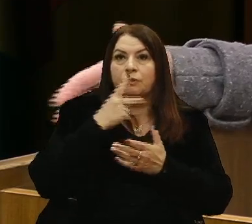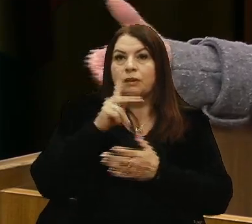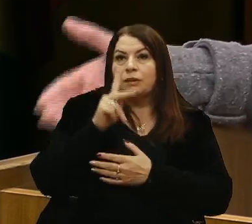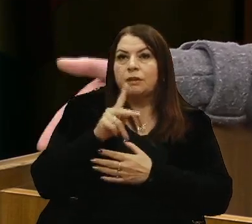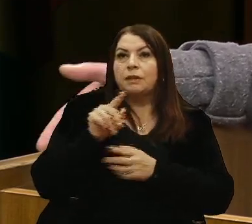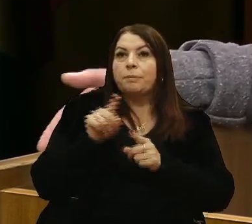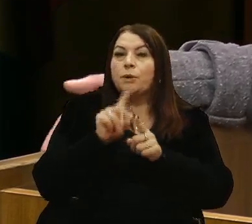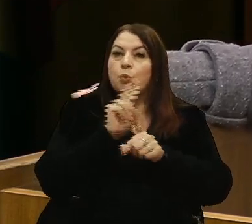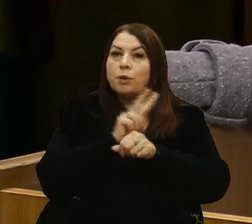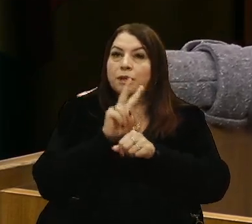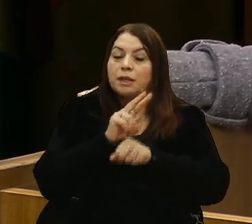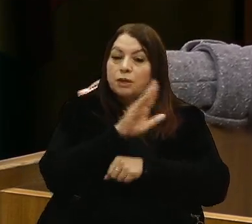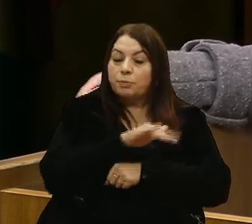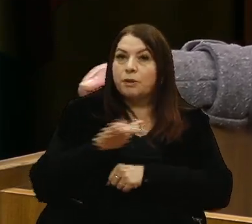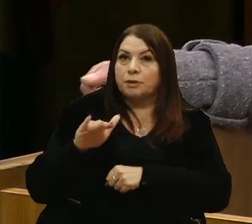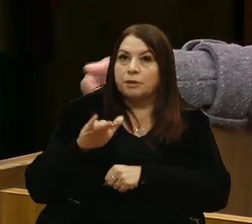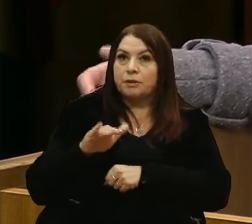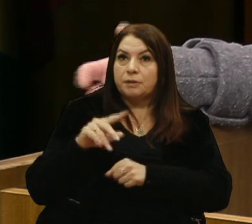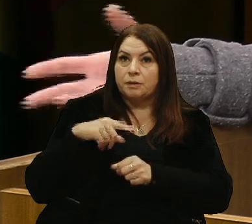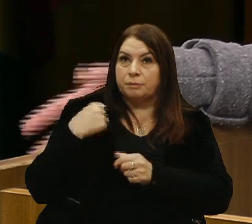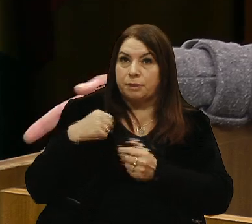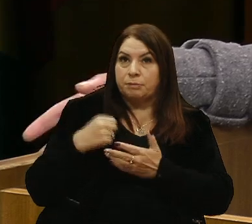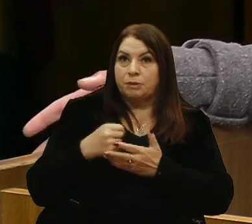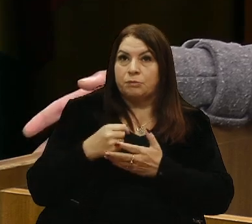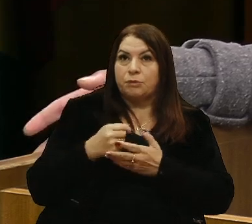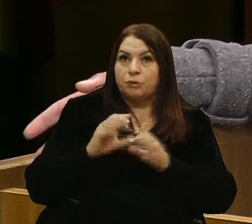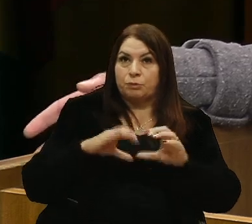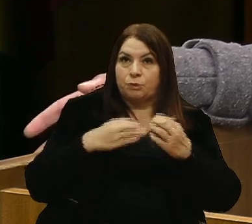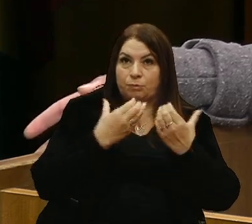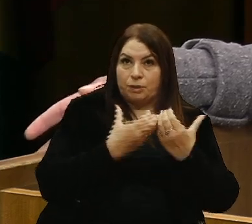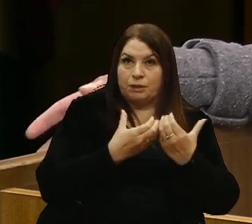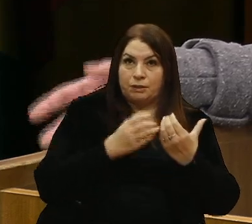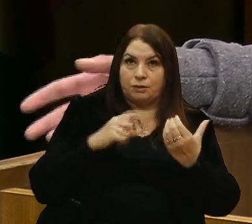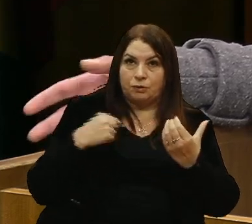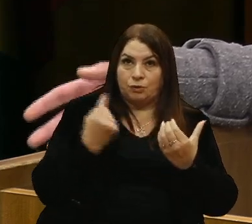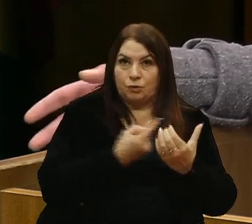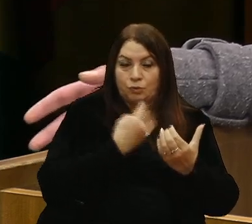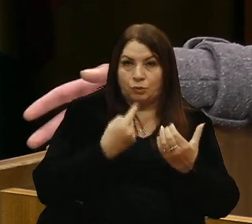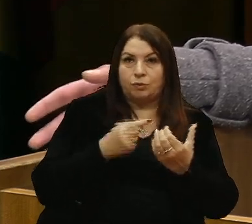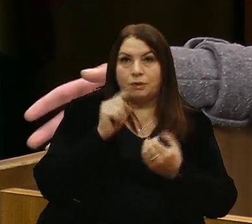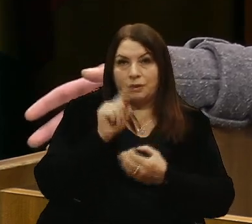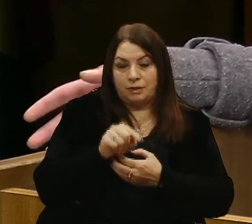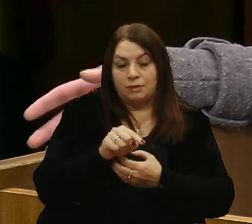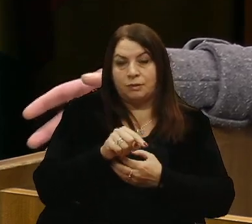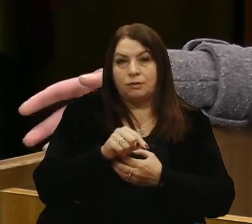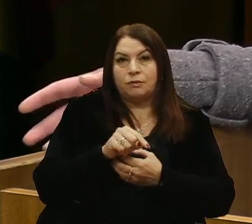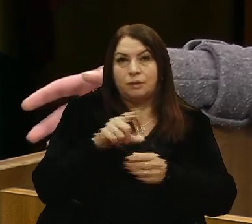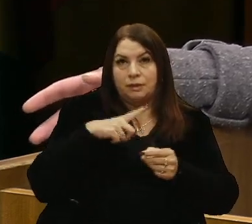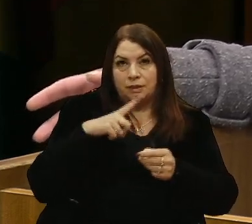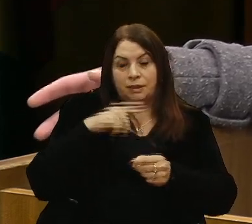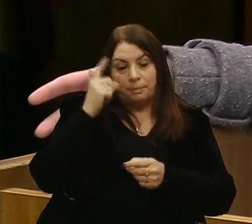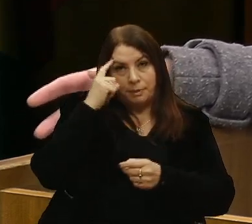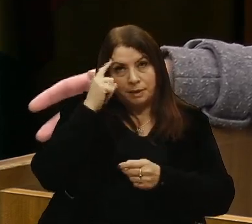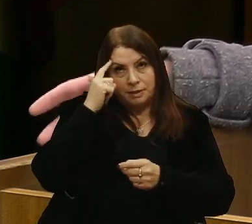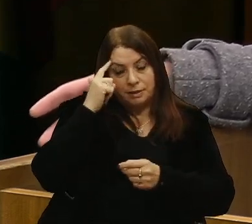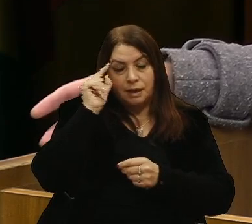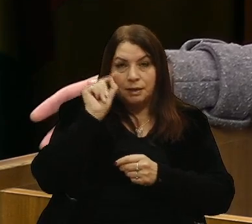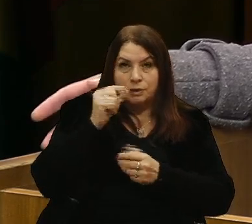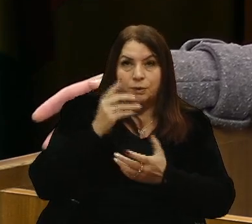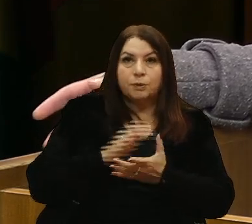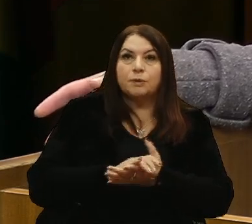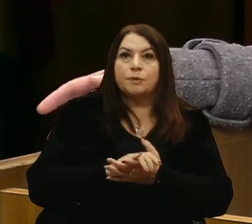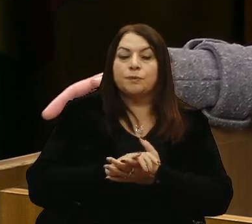que para cuidar de uma criança, a gente precisa de uma comunidade inteira. E é exatamente isso que nós temos que pensar nesse